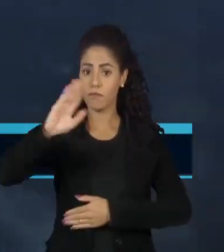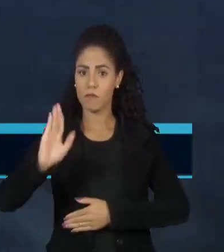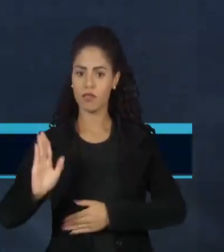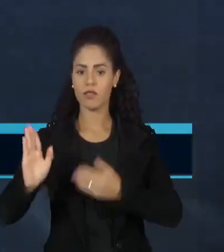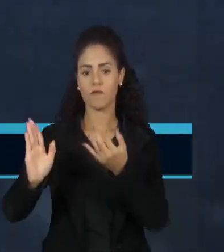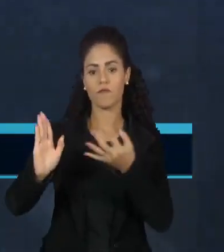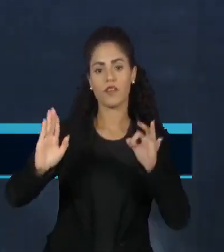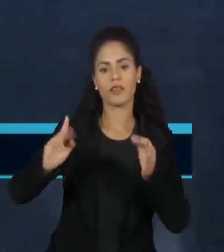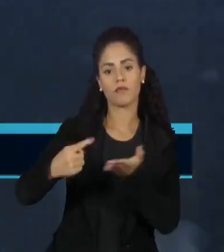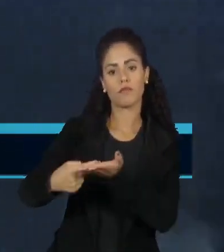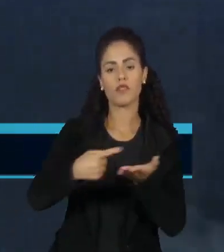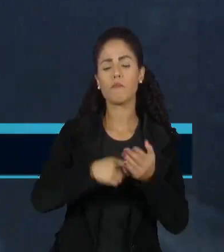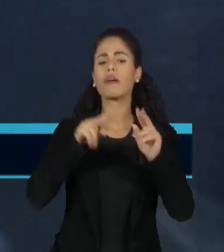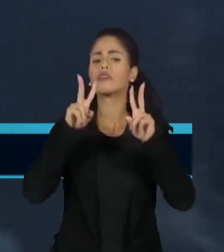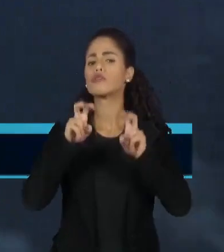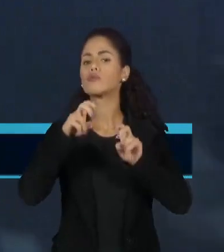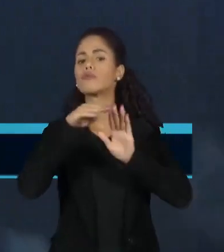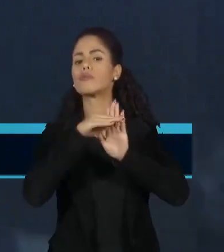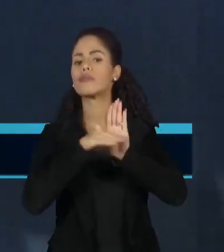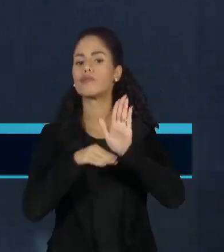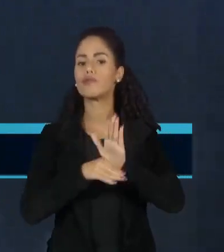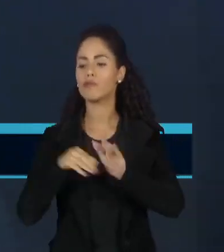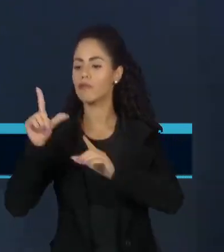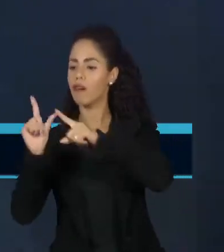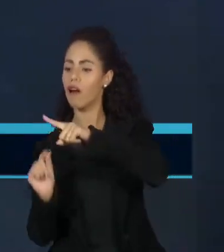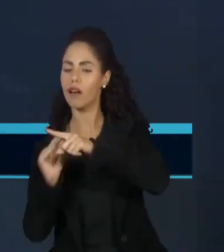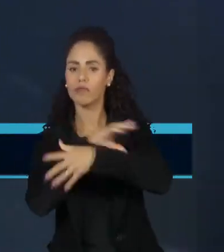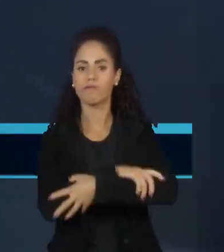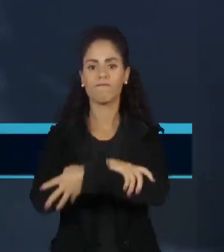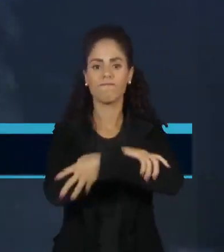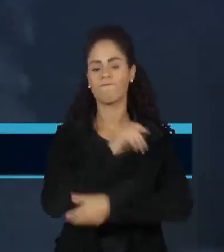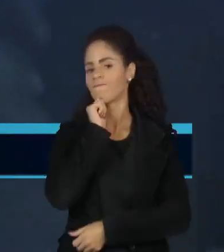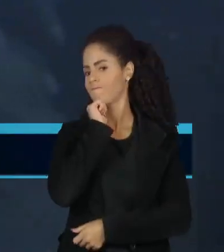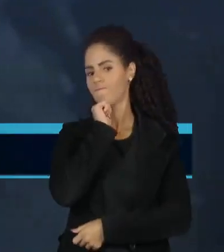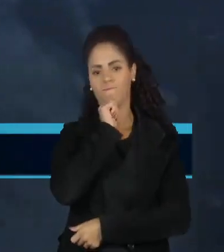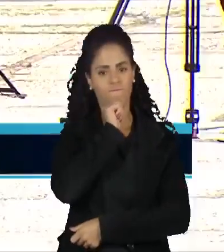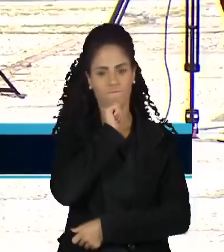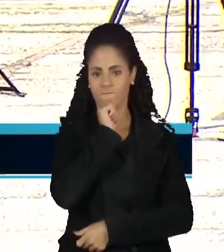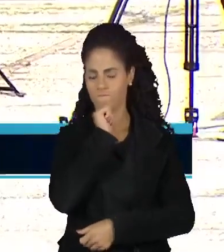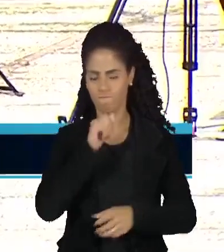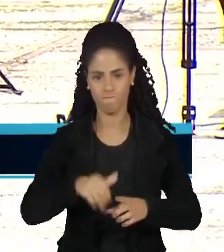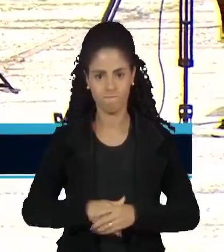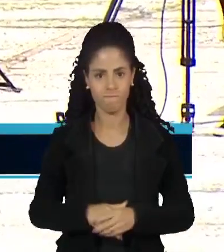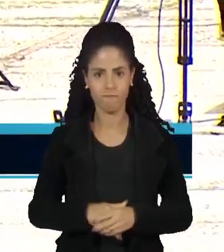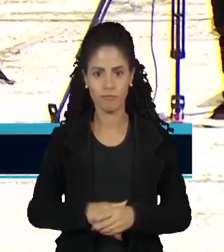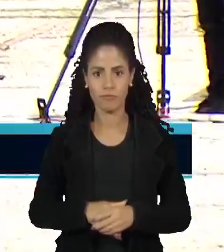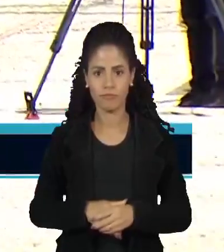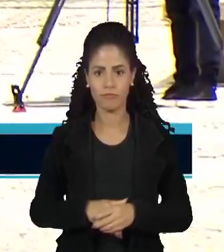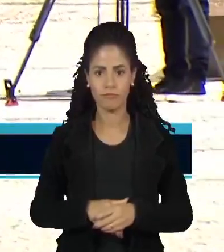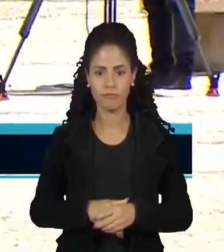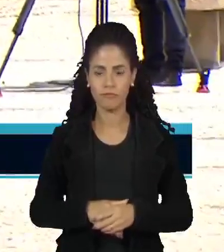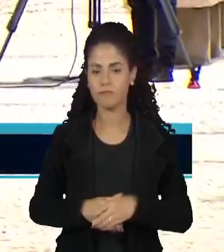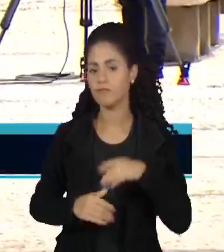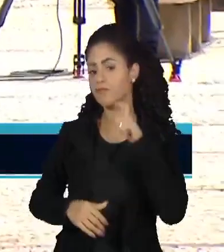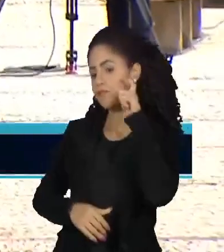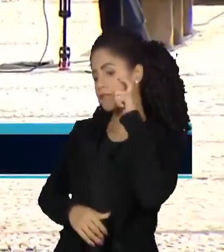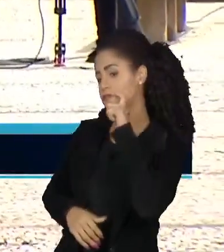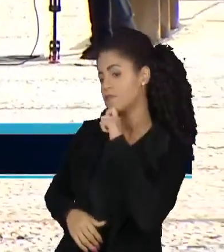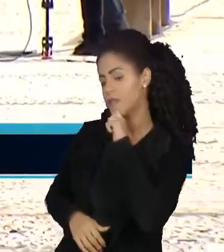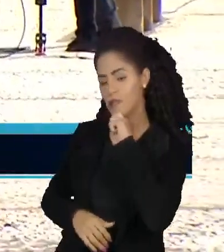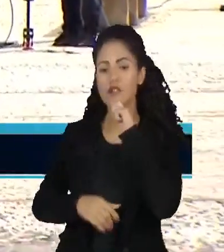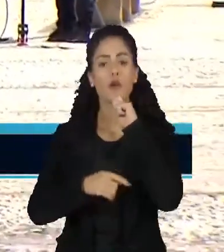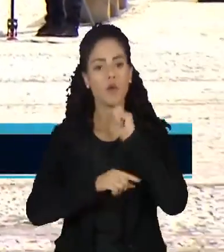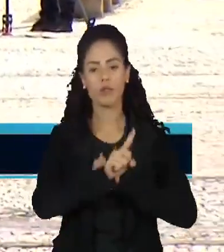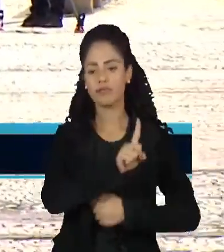não houve avanços na tão sonhada parceria entre Mercosul e União Europeia. Emmanuel Macron chegou ao